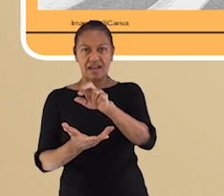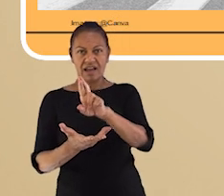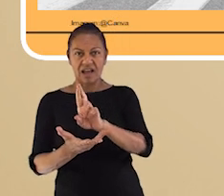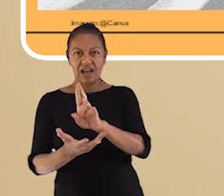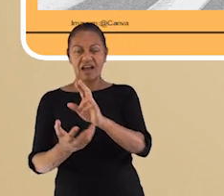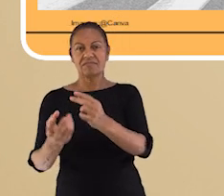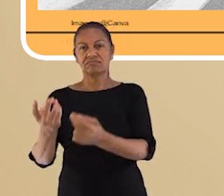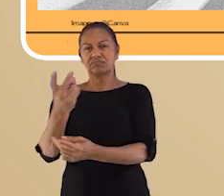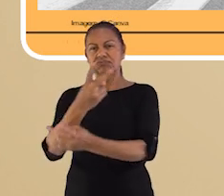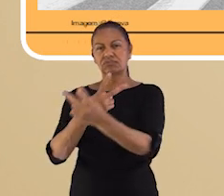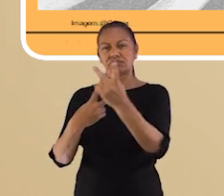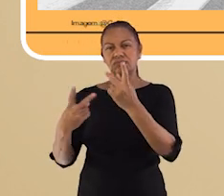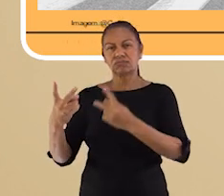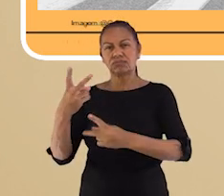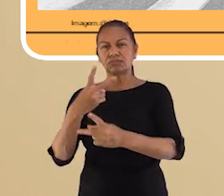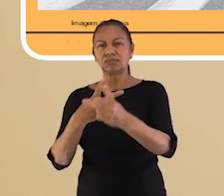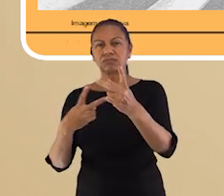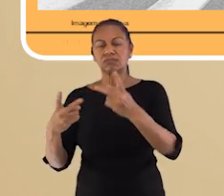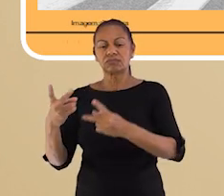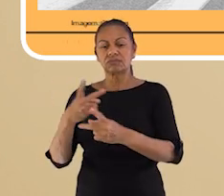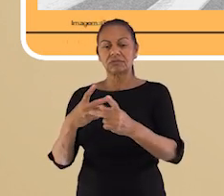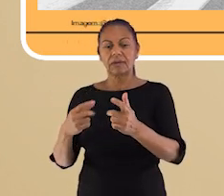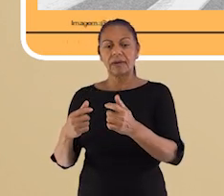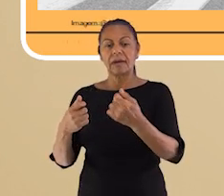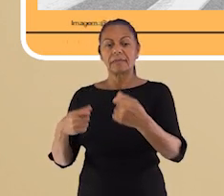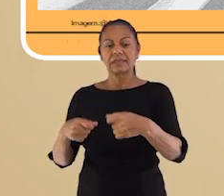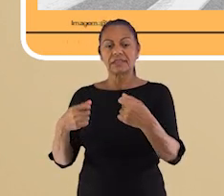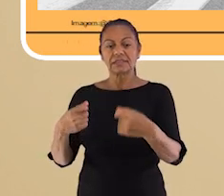planeta, existem as chamadas correntes de